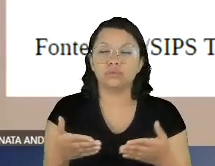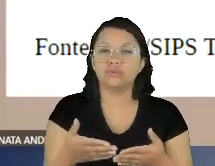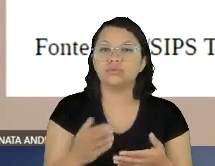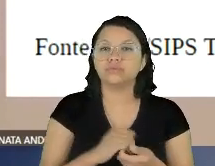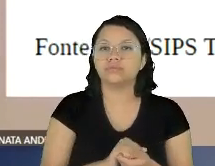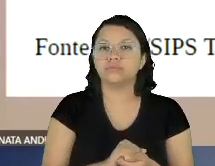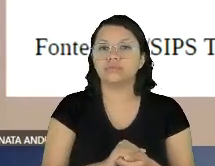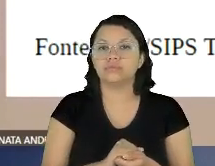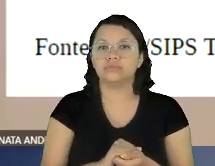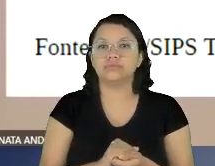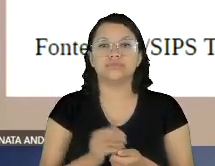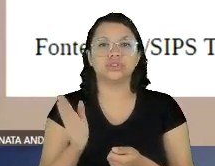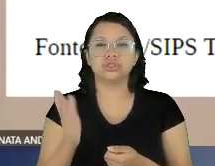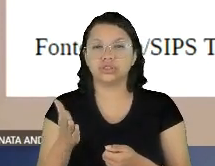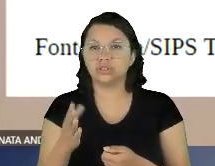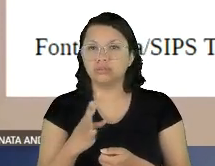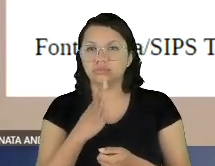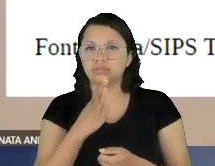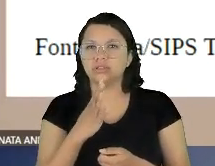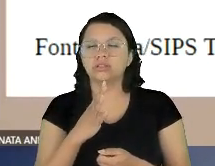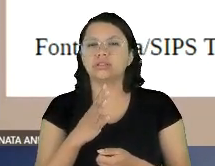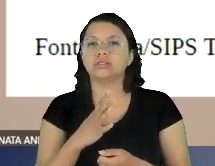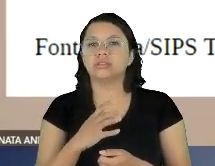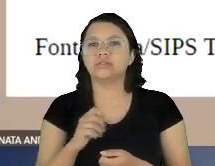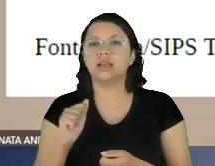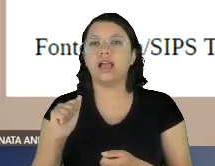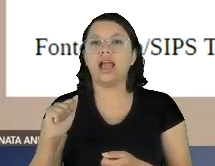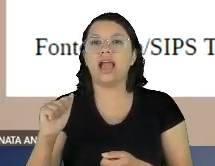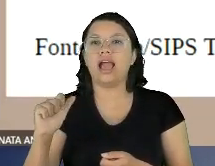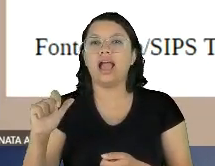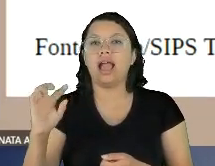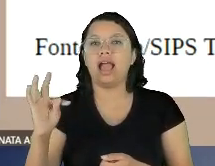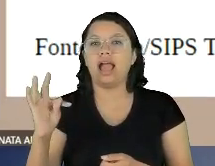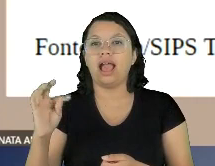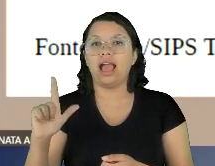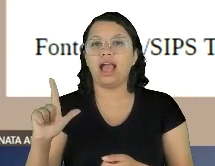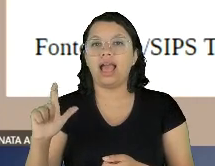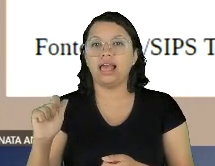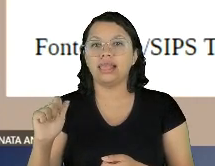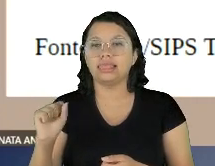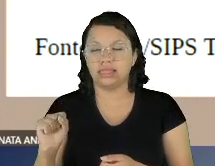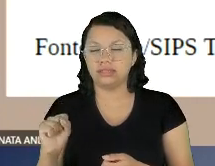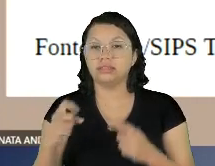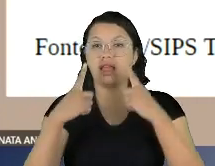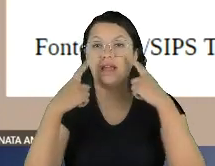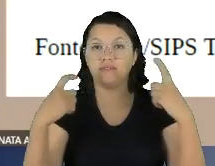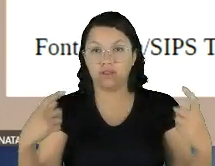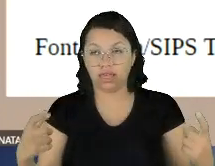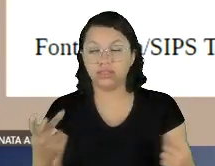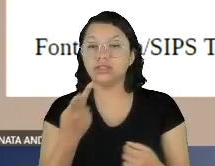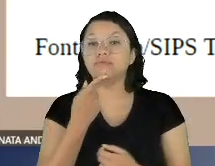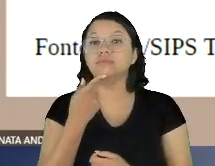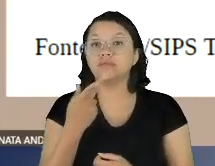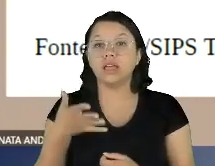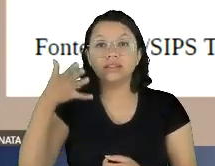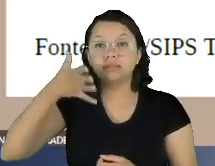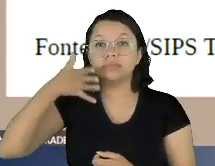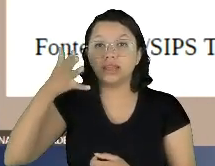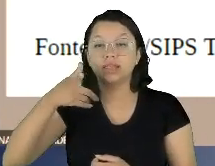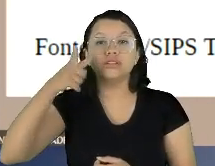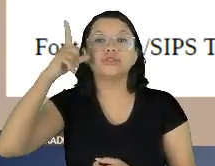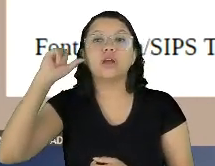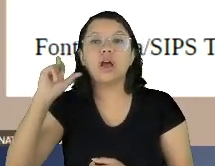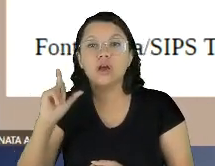atualmente ela já está conhecida como Atlas da Violência, que foi inclusive citada na palestra